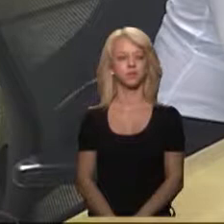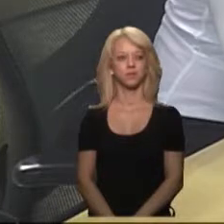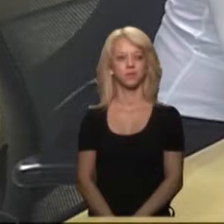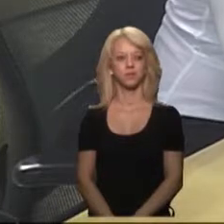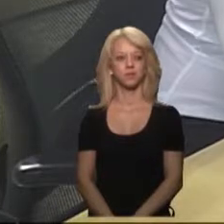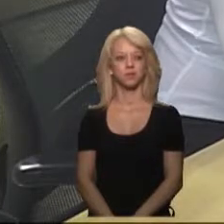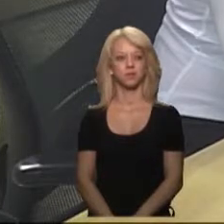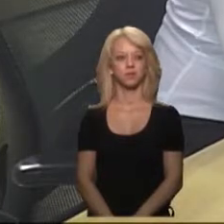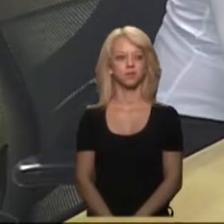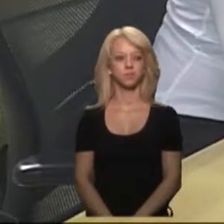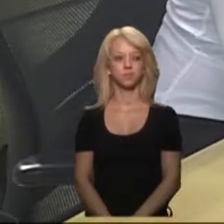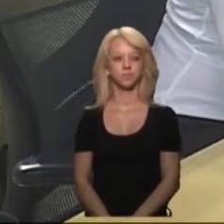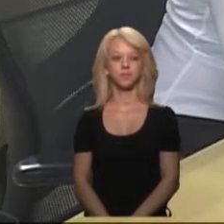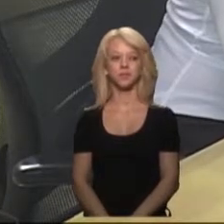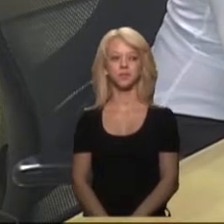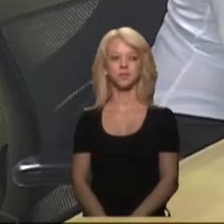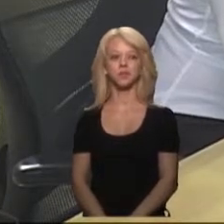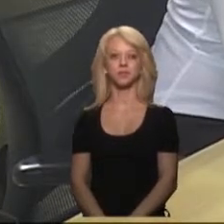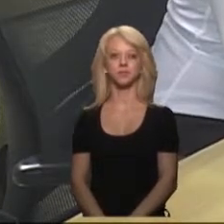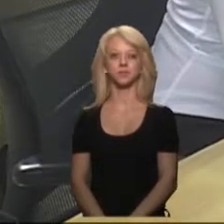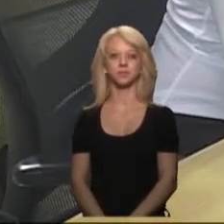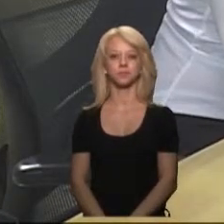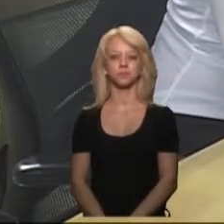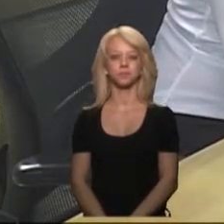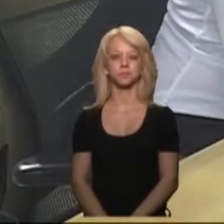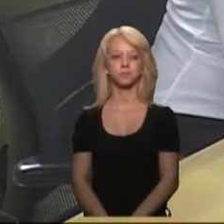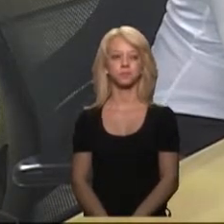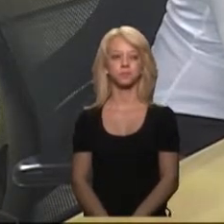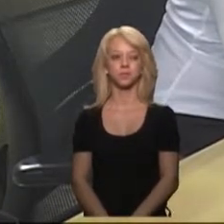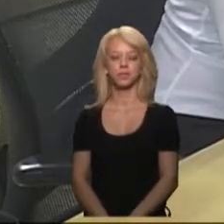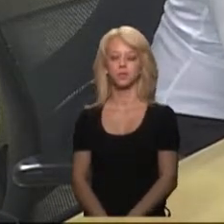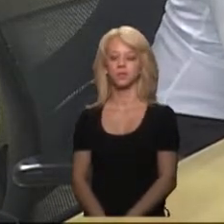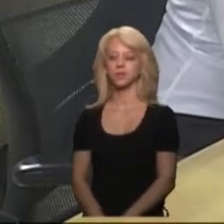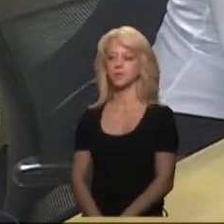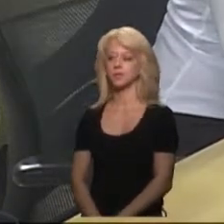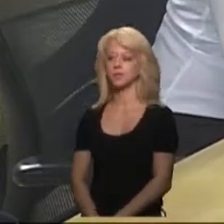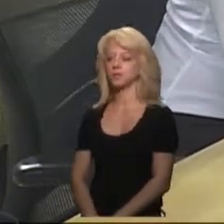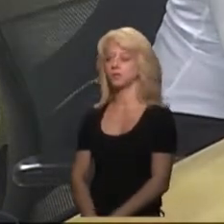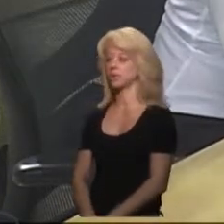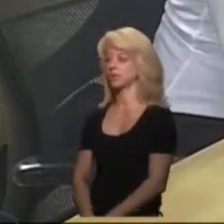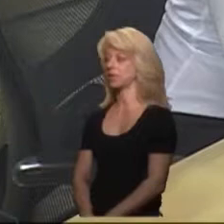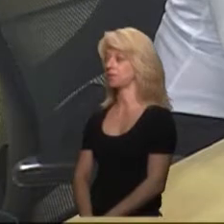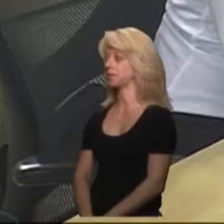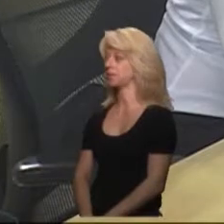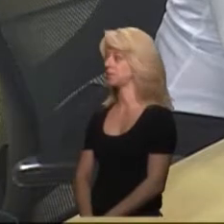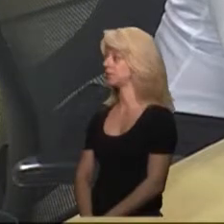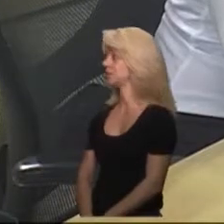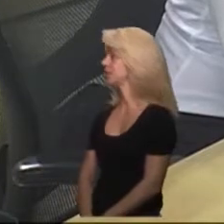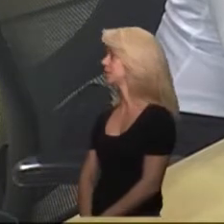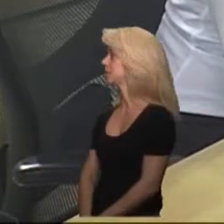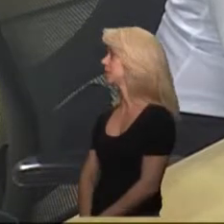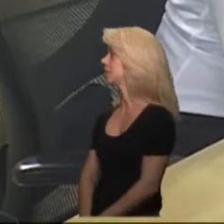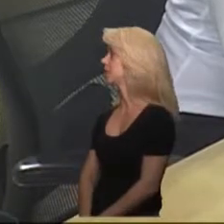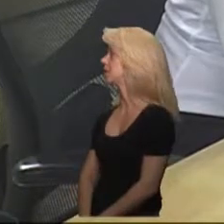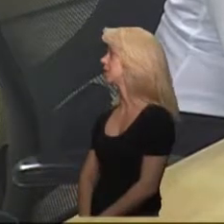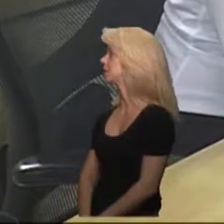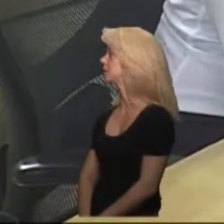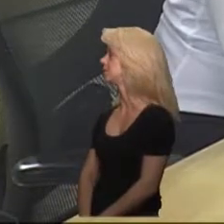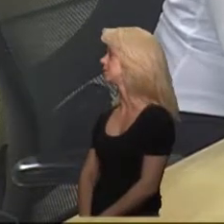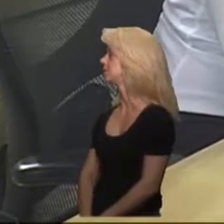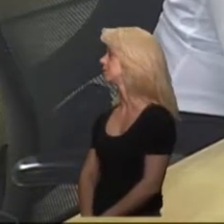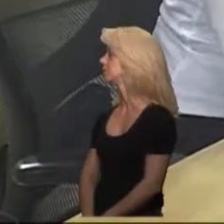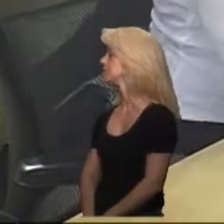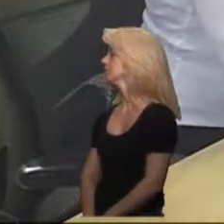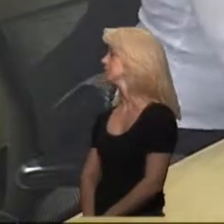de apresentar uma emenda ao projeto para que a gente tenha tempo suficiente para que no próximo momento de discussão a gente já tenha até, inclusive,